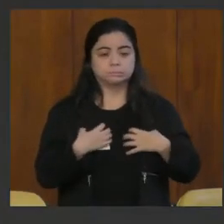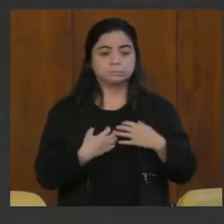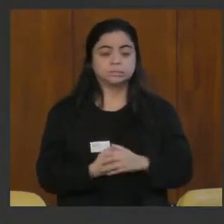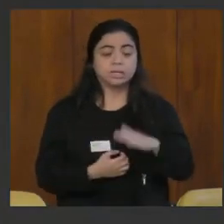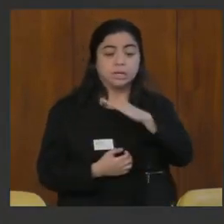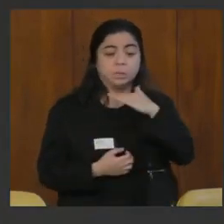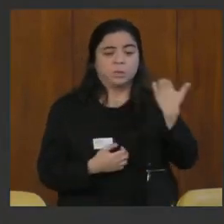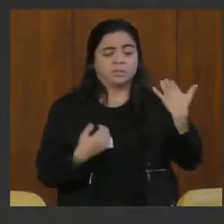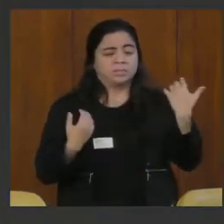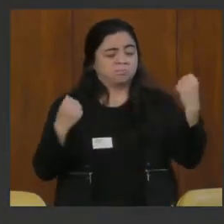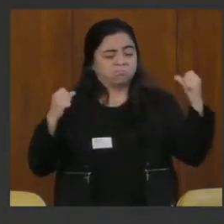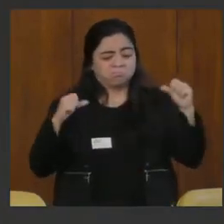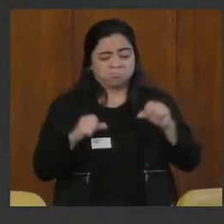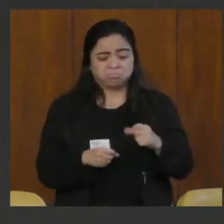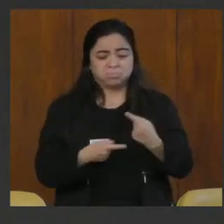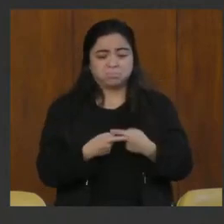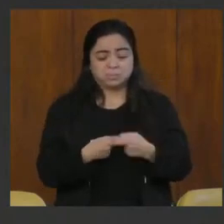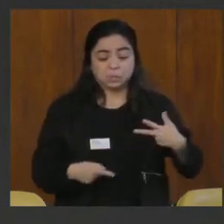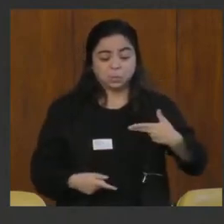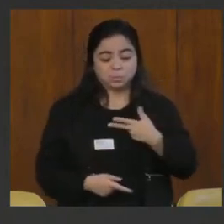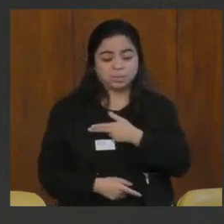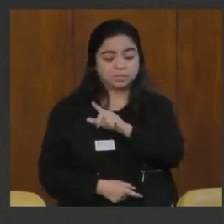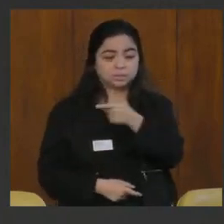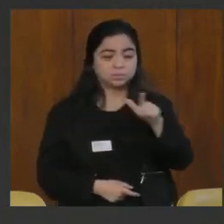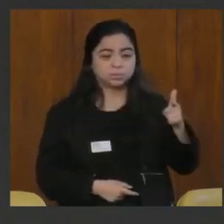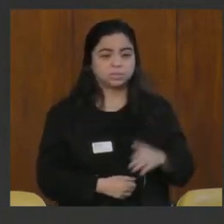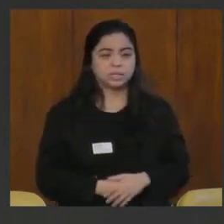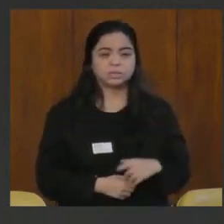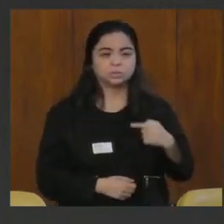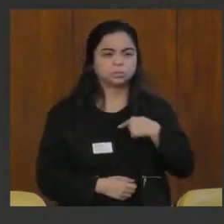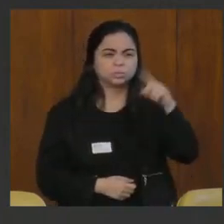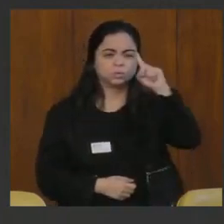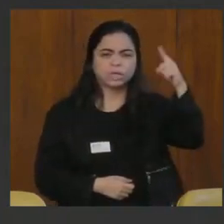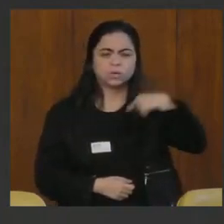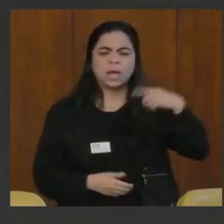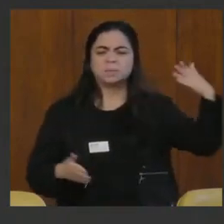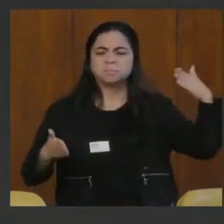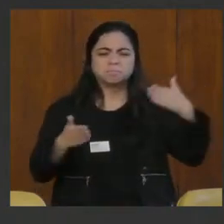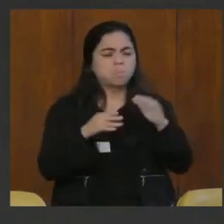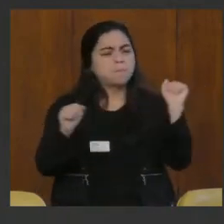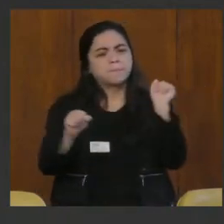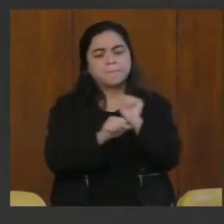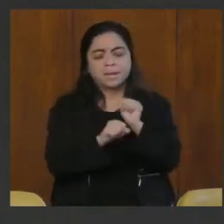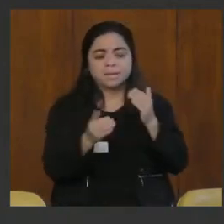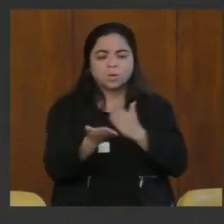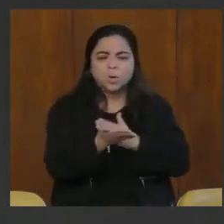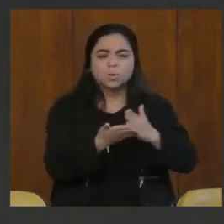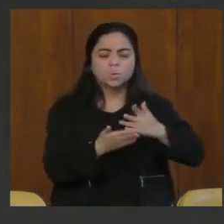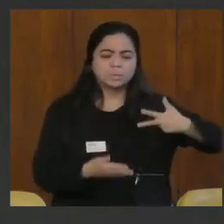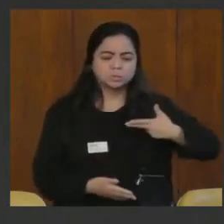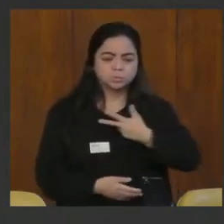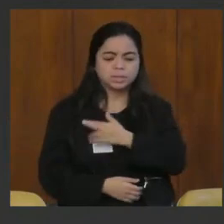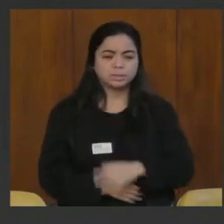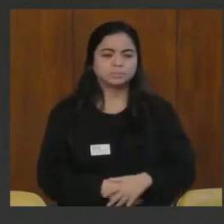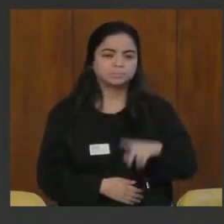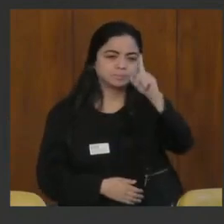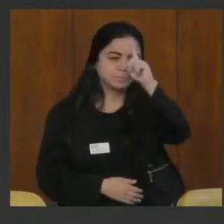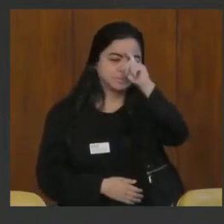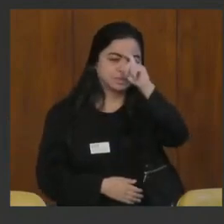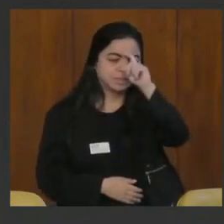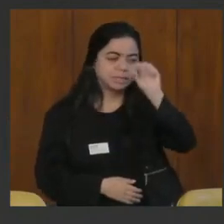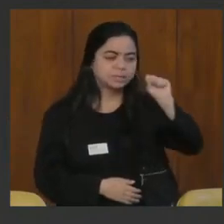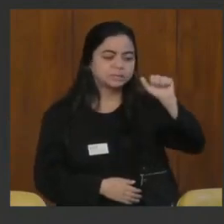horríveis porque não tinham sido operadas. E aí um dia a gente falou, chega, vamos bater o pé e vamos começar a operar. Santa Casa foi o primeiro lugar que